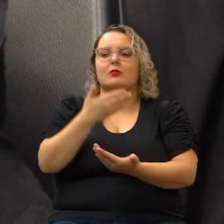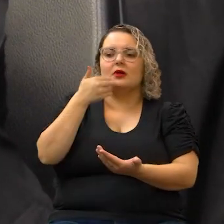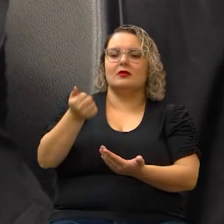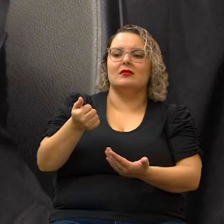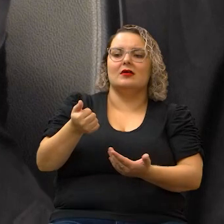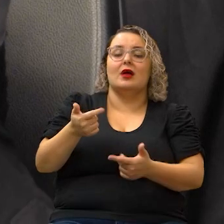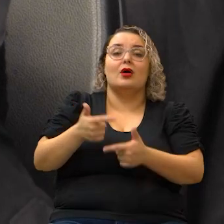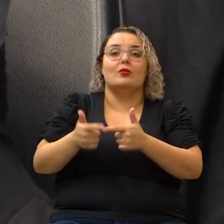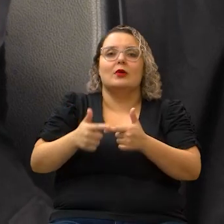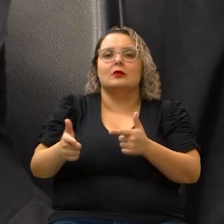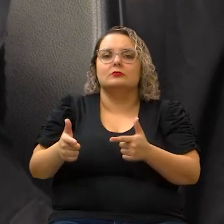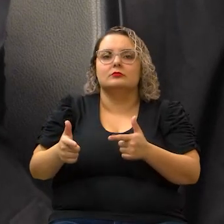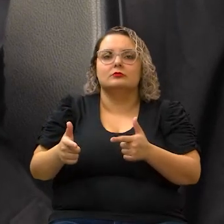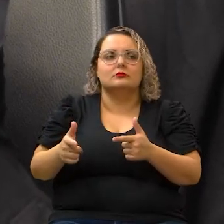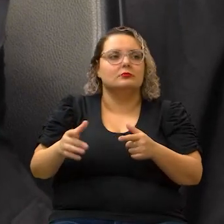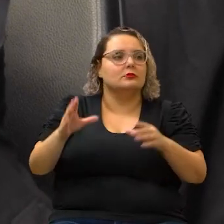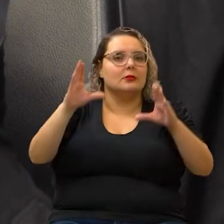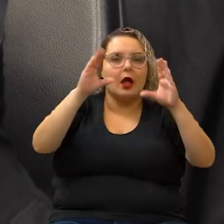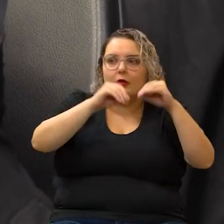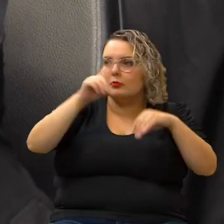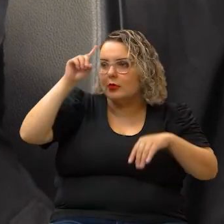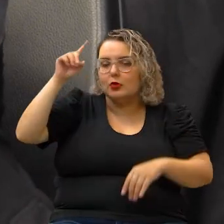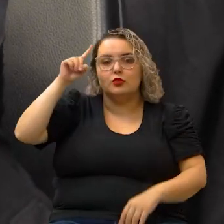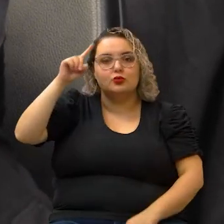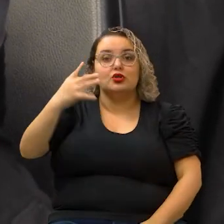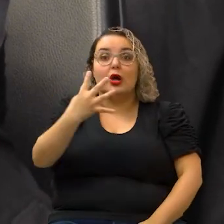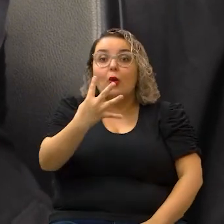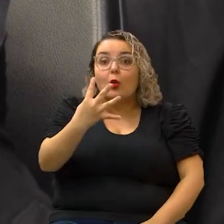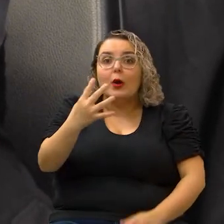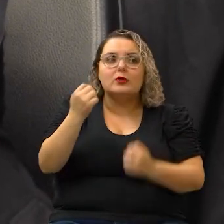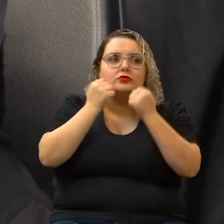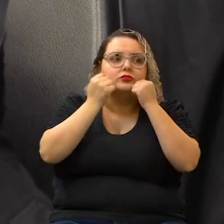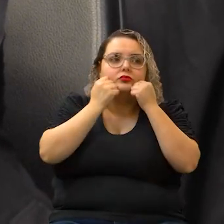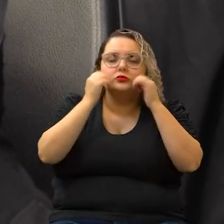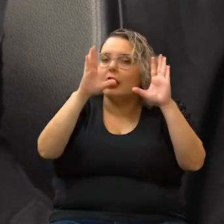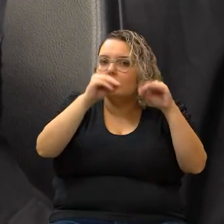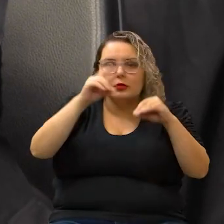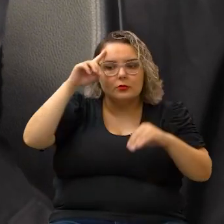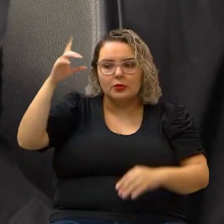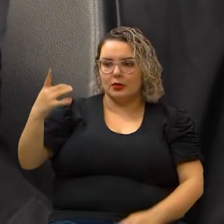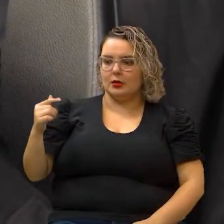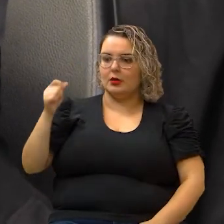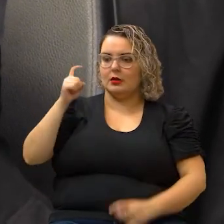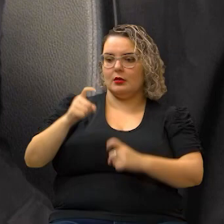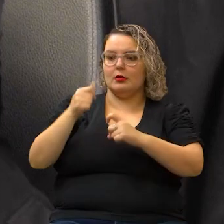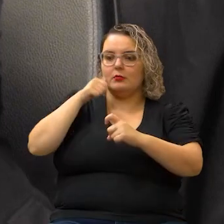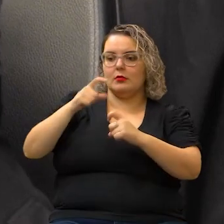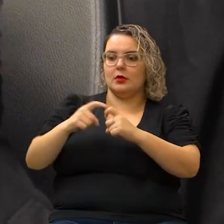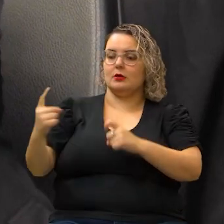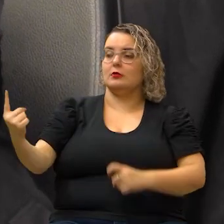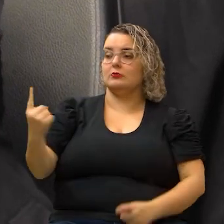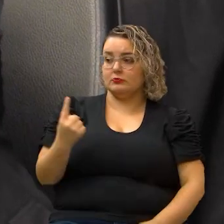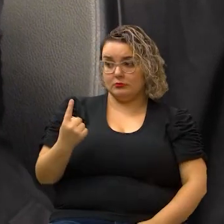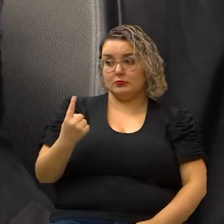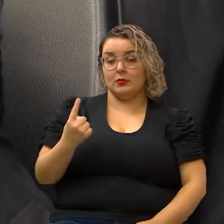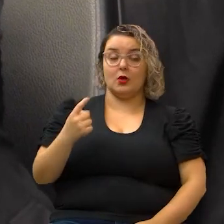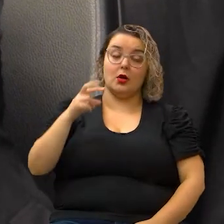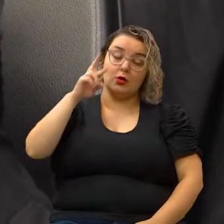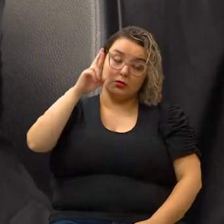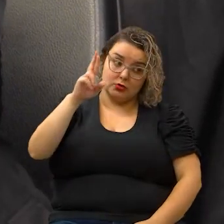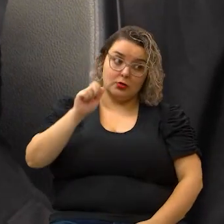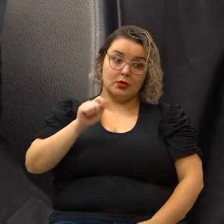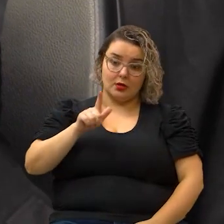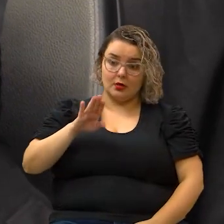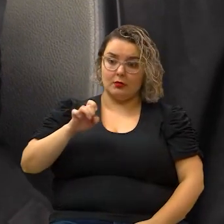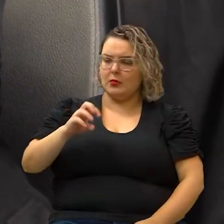problema. Eu sei que do nada, no dia 4 de julho, mas do nada, assim, A médica entrou e falou para mim, olha, seu Alberto,